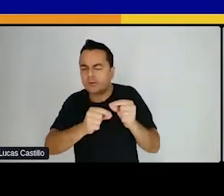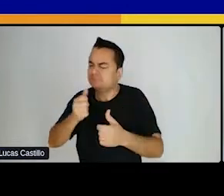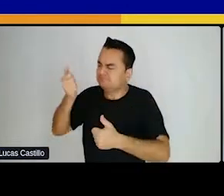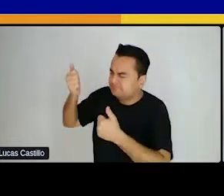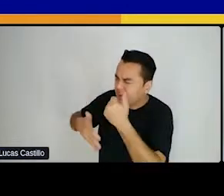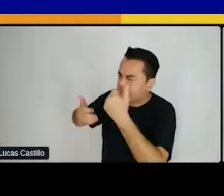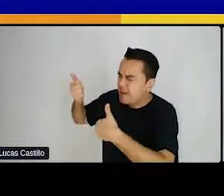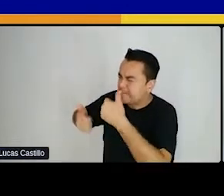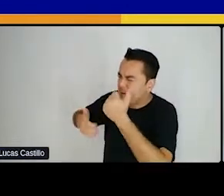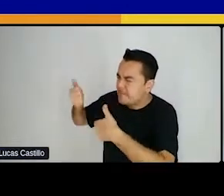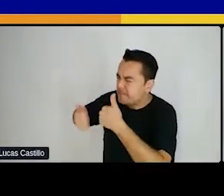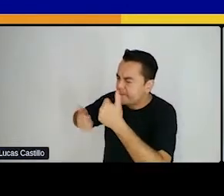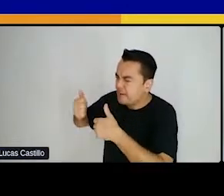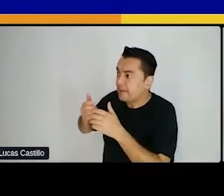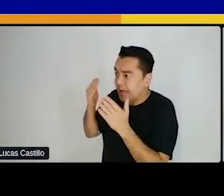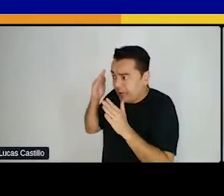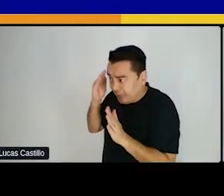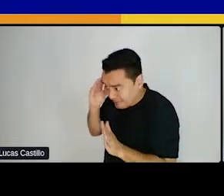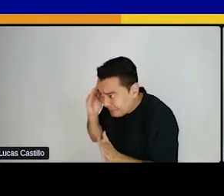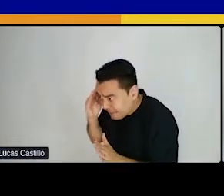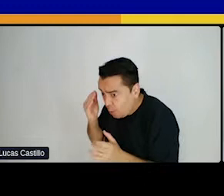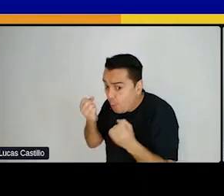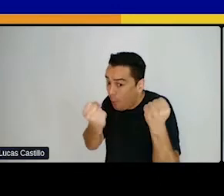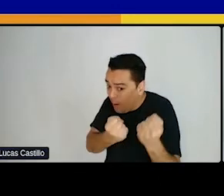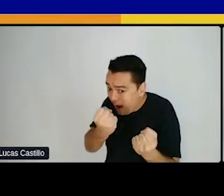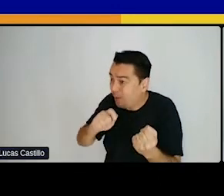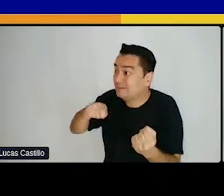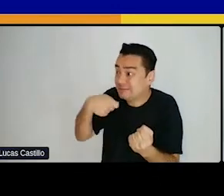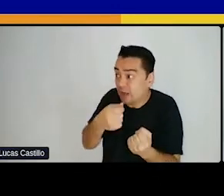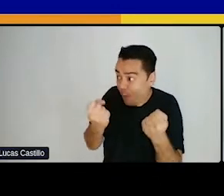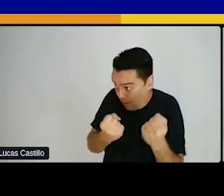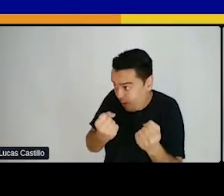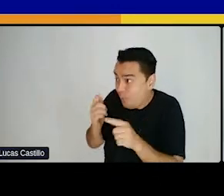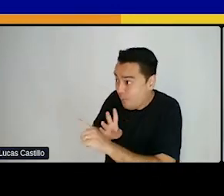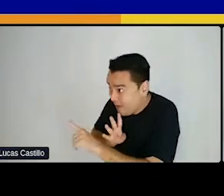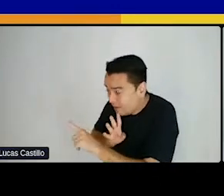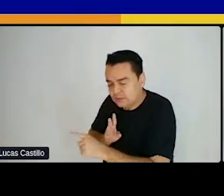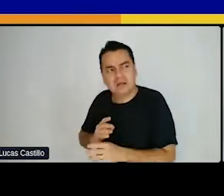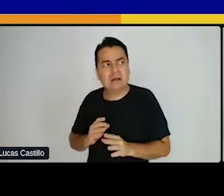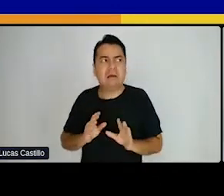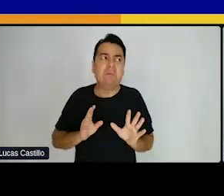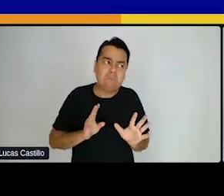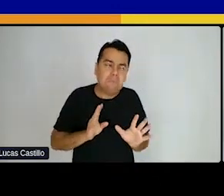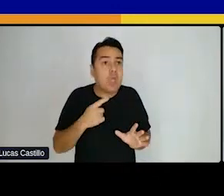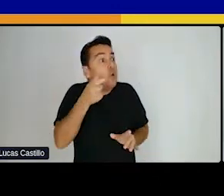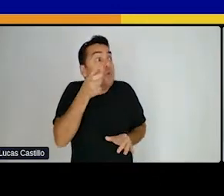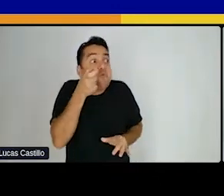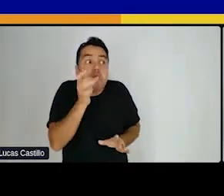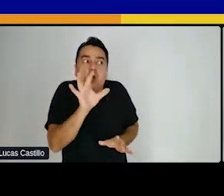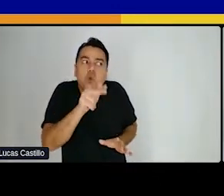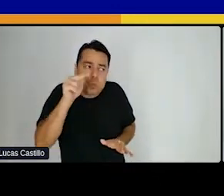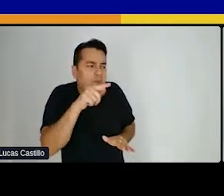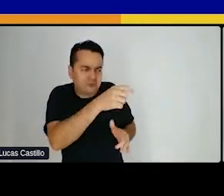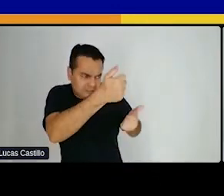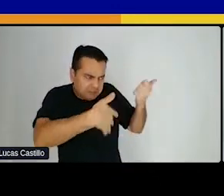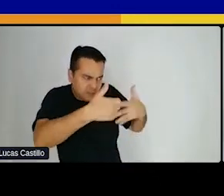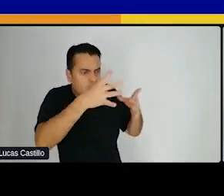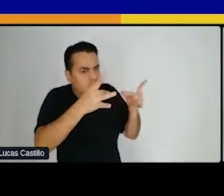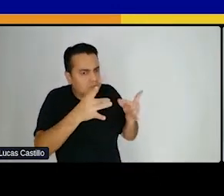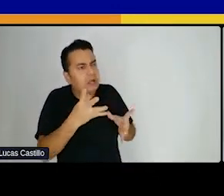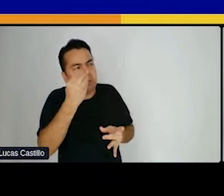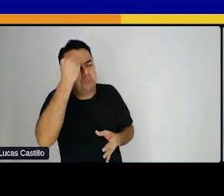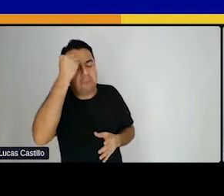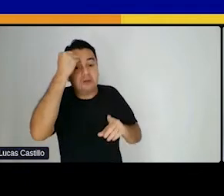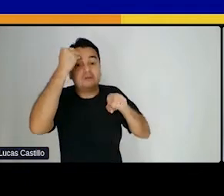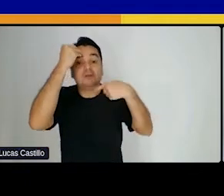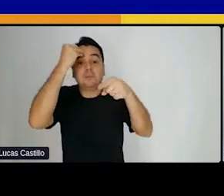exibidas a ela durante o processo de aprendizagem. Né? A bike tem grande chance de não ter, obviamente, itens, um conjunto de